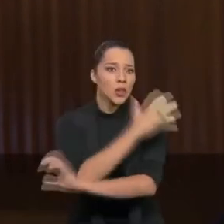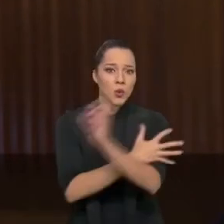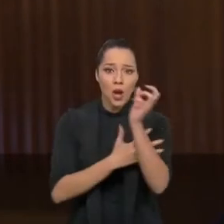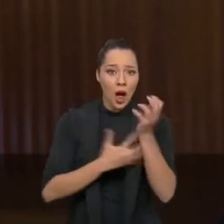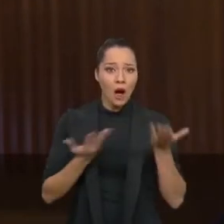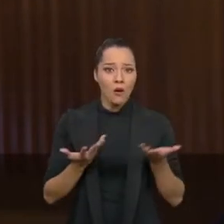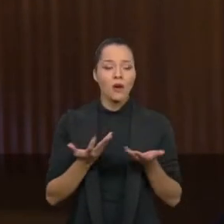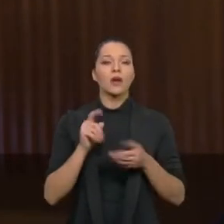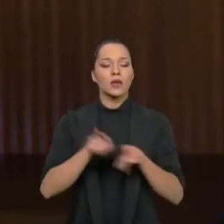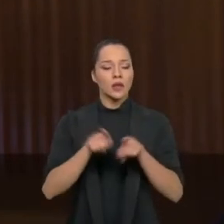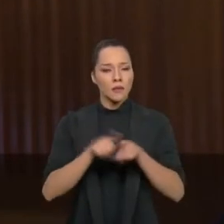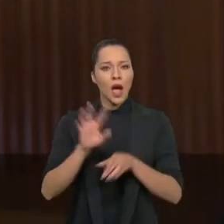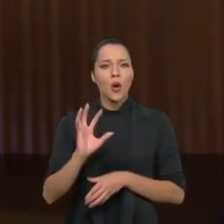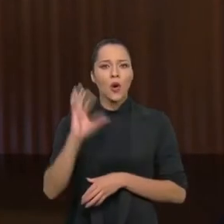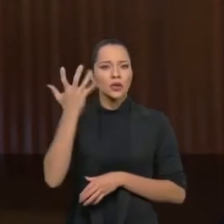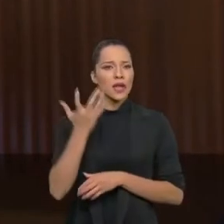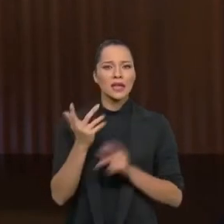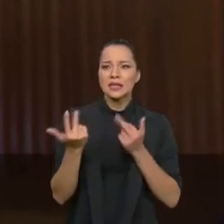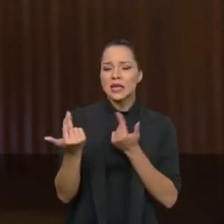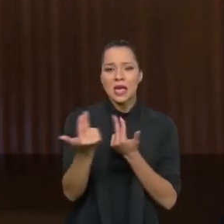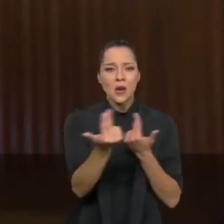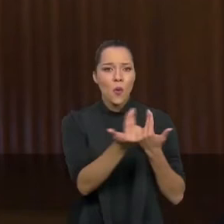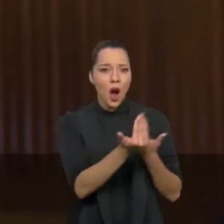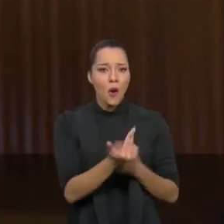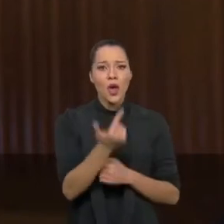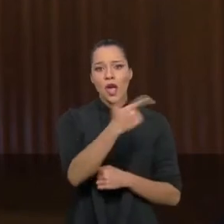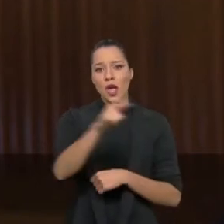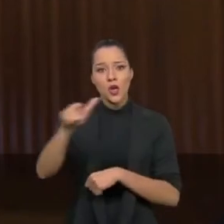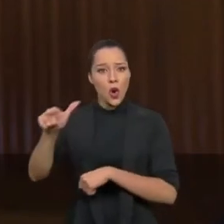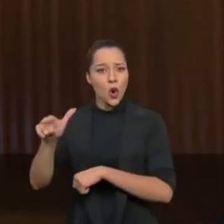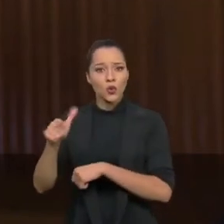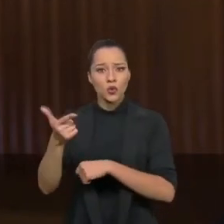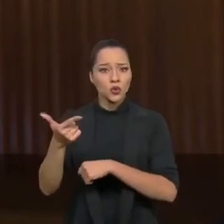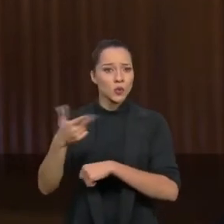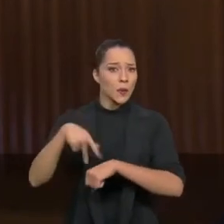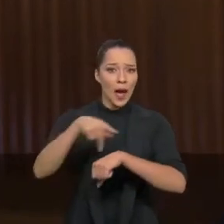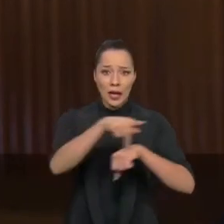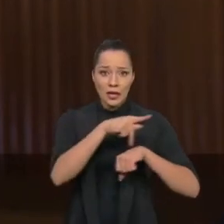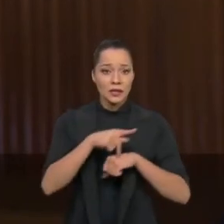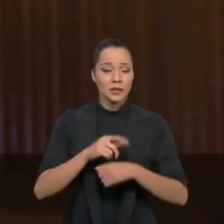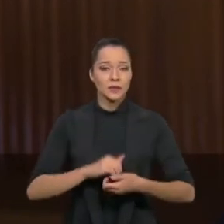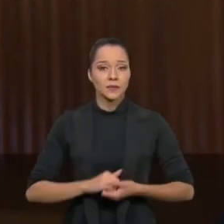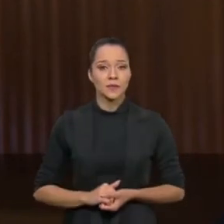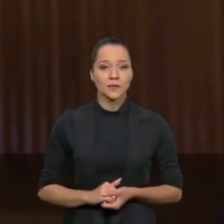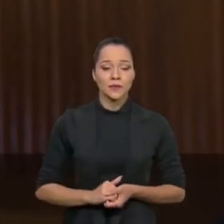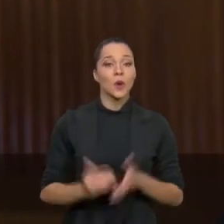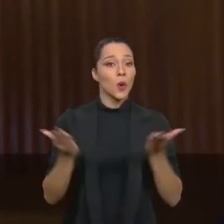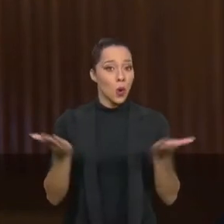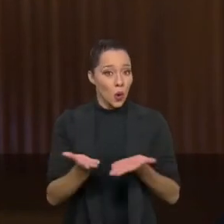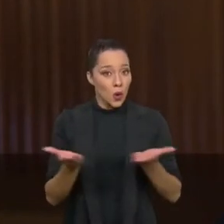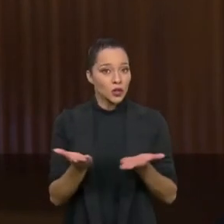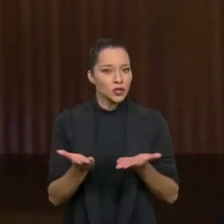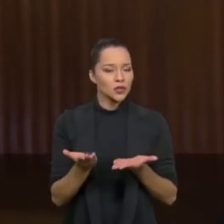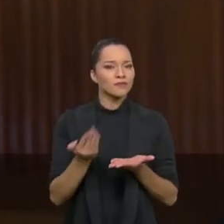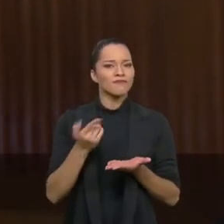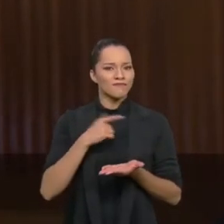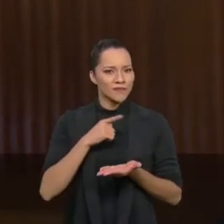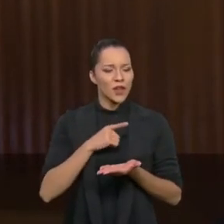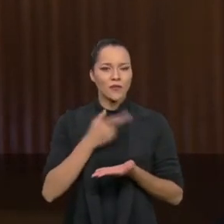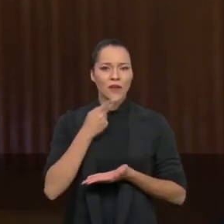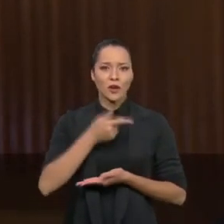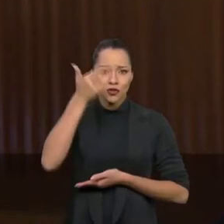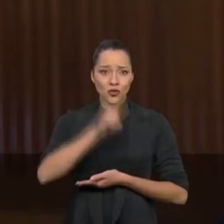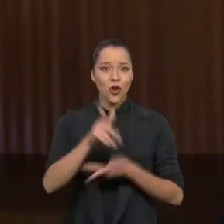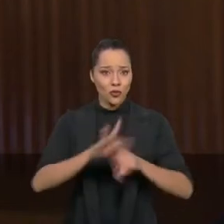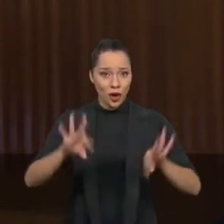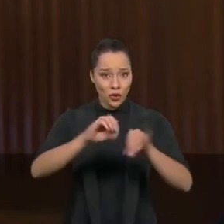que também ocorre com a mesma intensidade em muitos outros países. Hoje, eu me dirijo